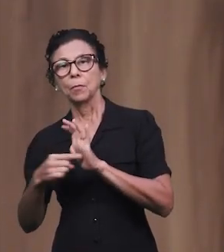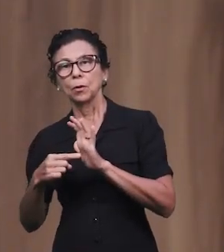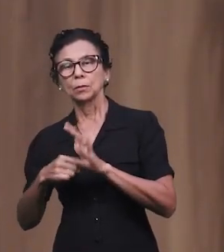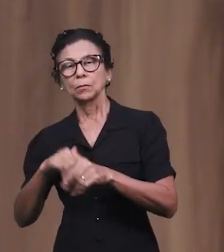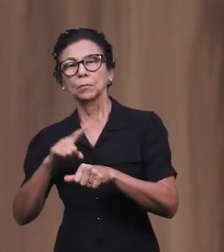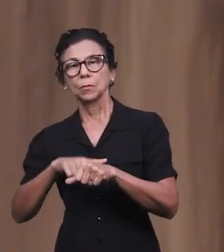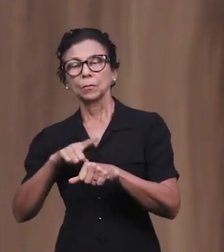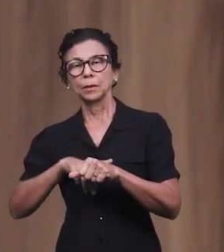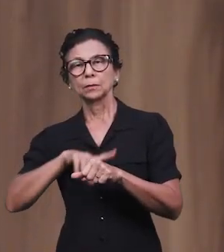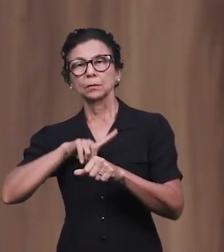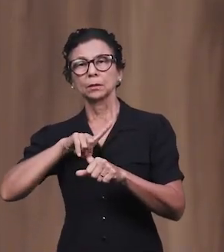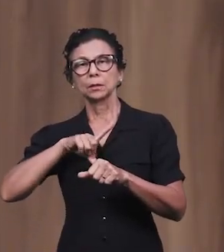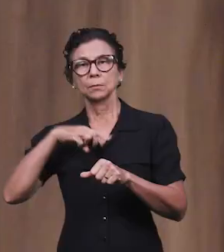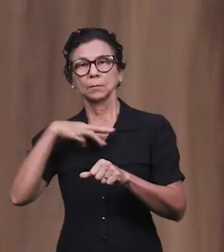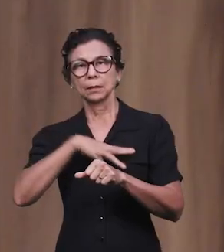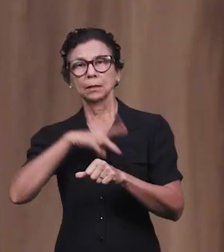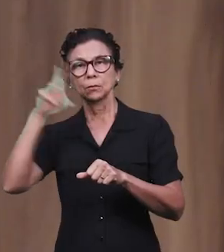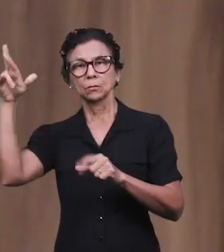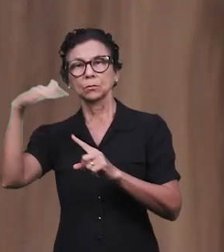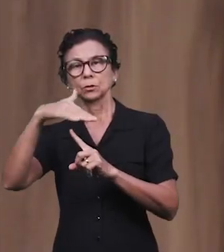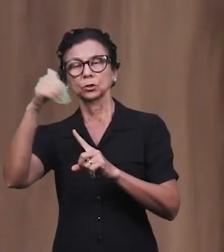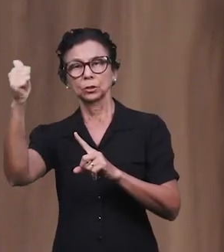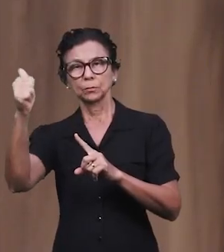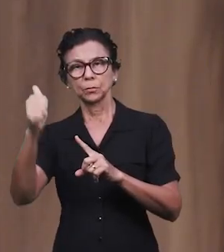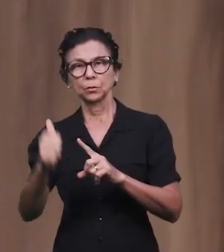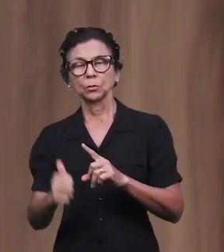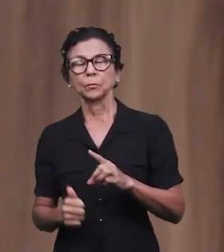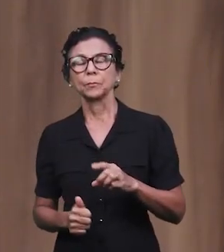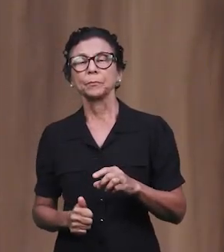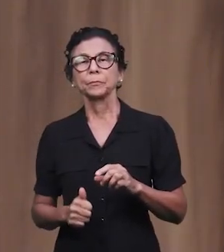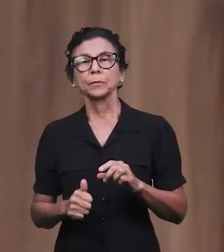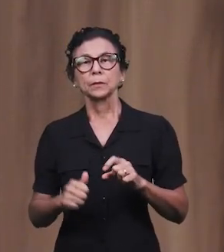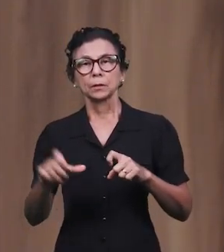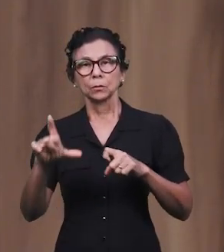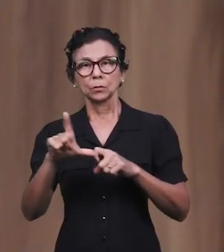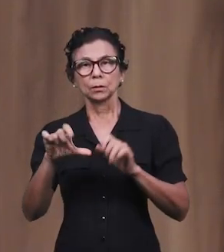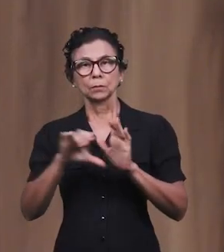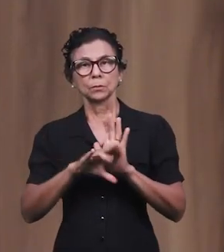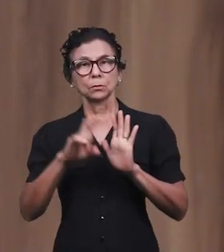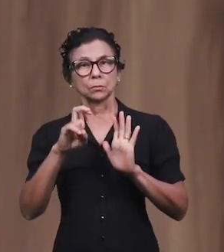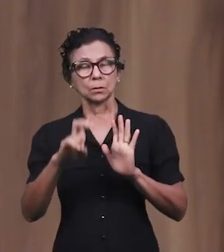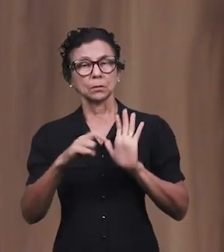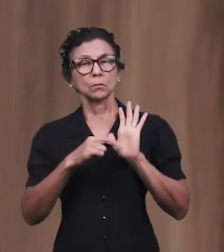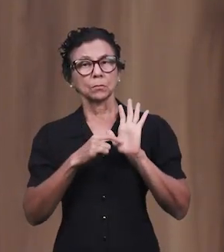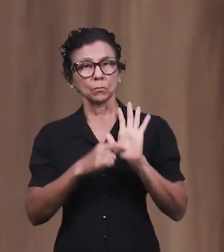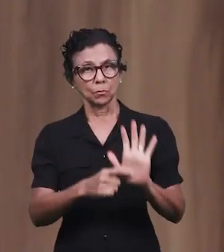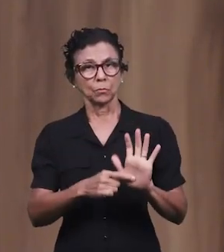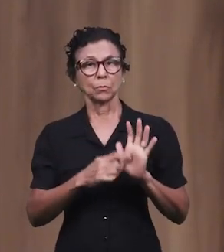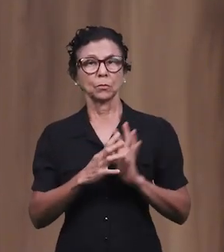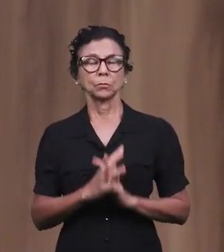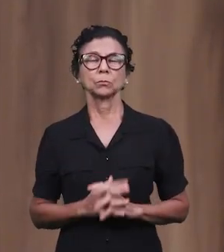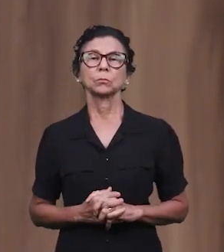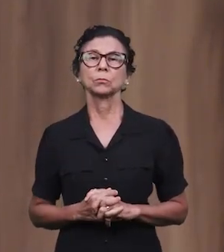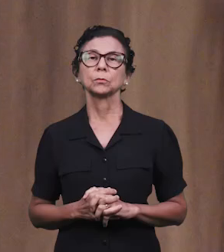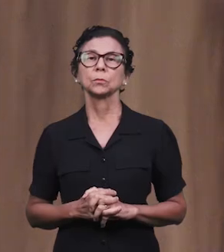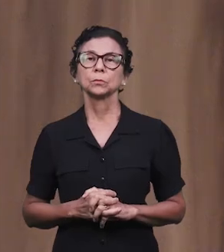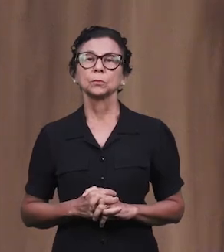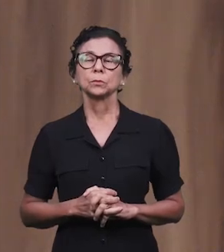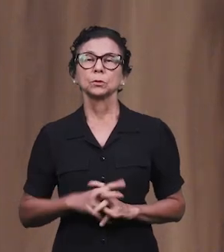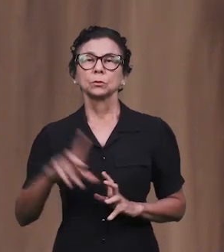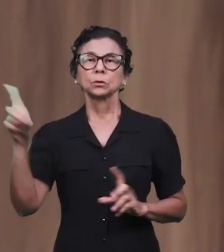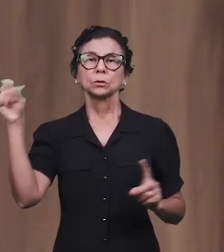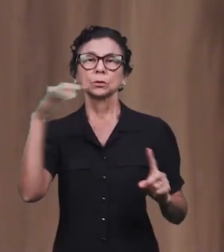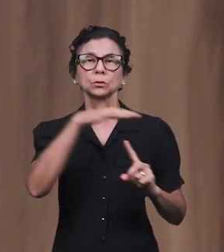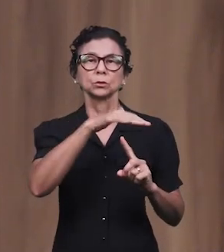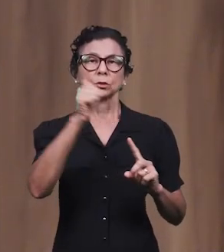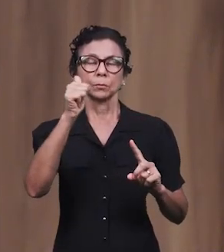Mateus. E no capítulo 5 do Evangelho de Lucas, nos fala que quando Mateus foi chamado pelo